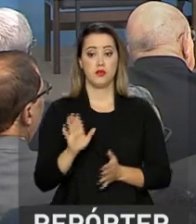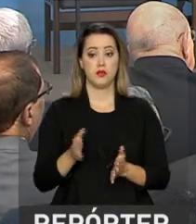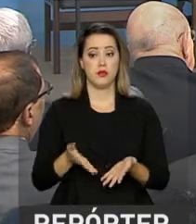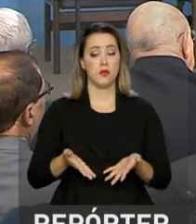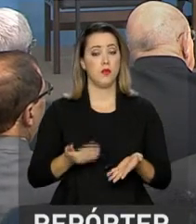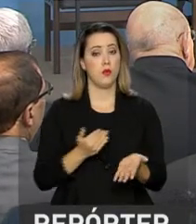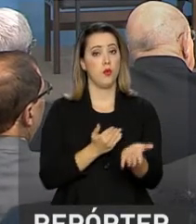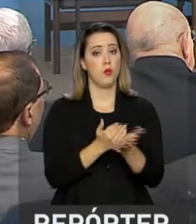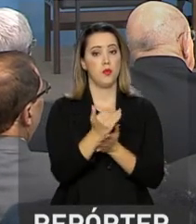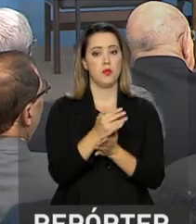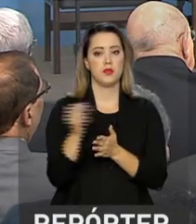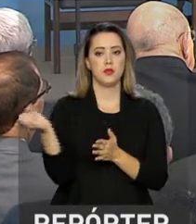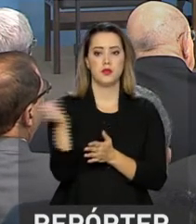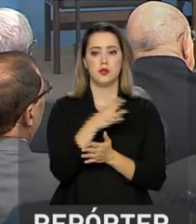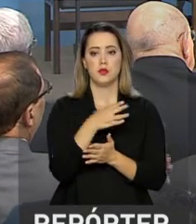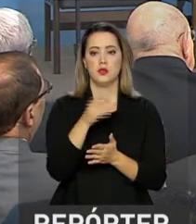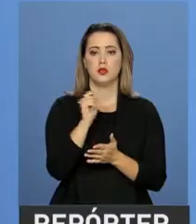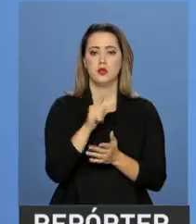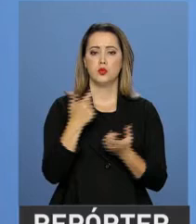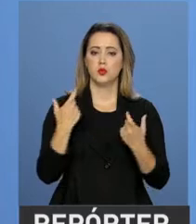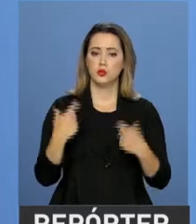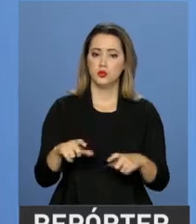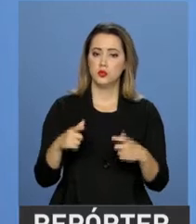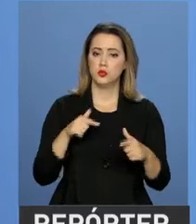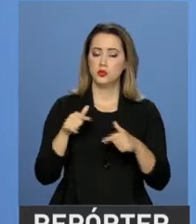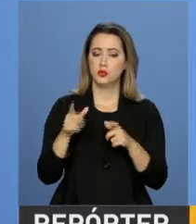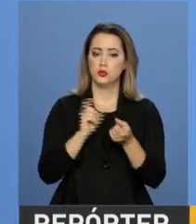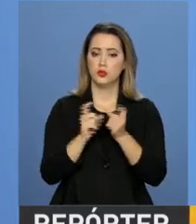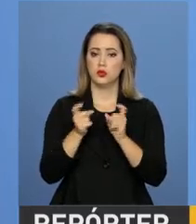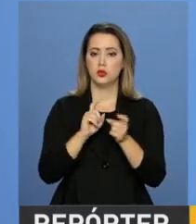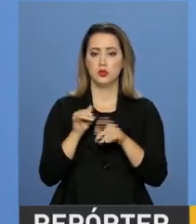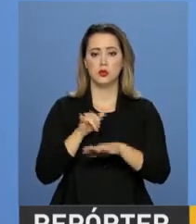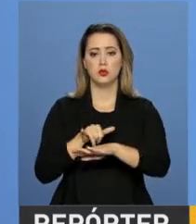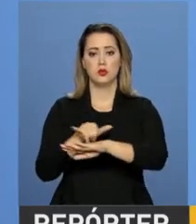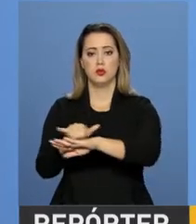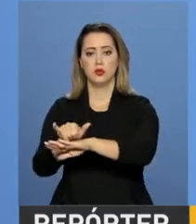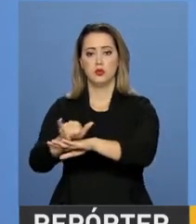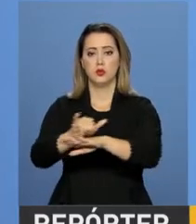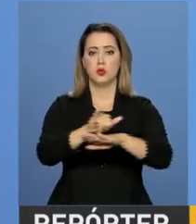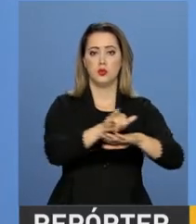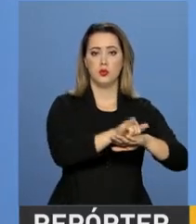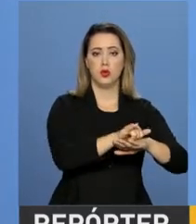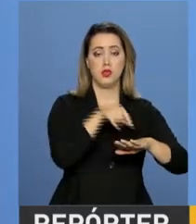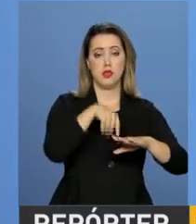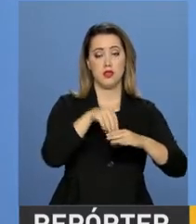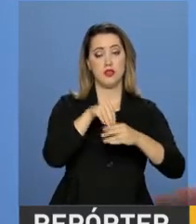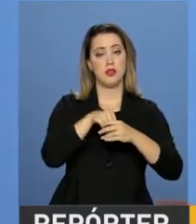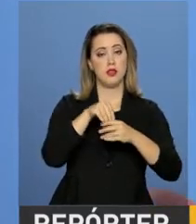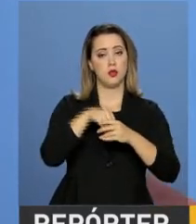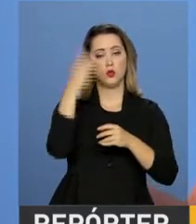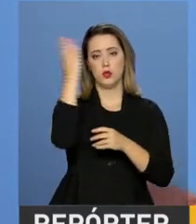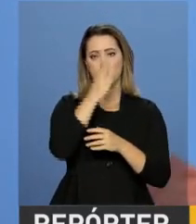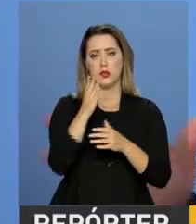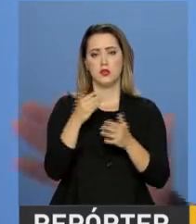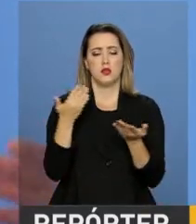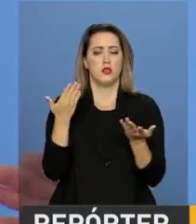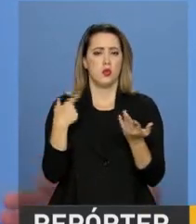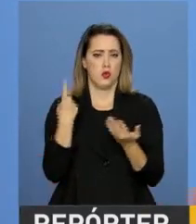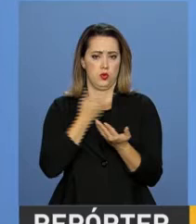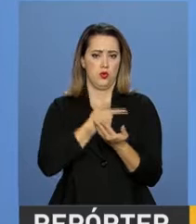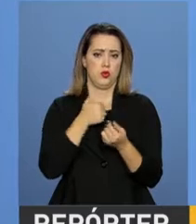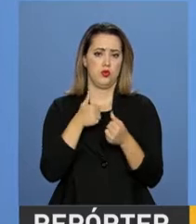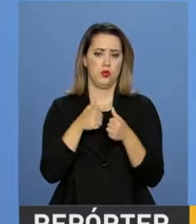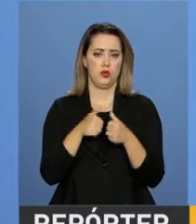verdadeira revolução nas práticas de gestão aeroportuária domésticas até então nós estávamos